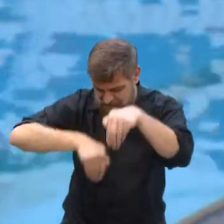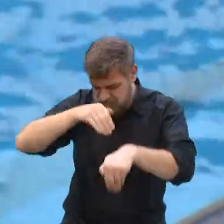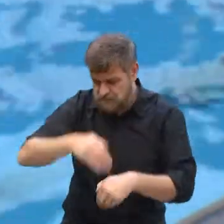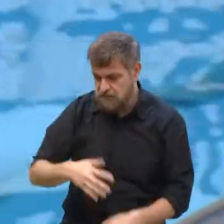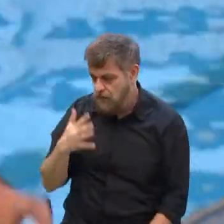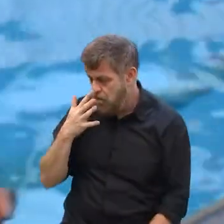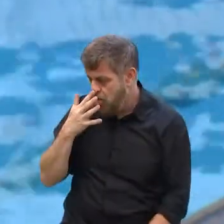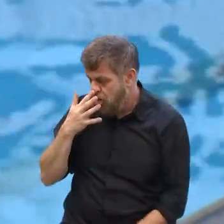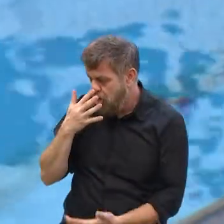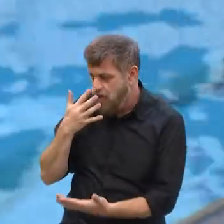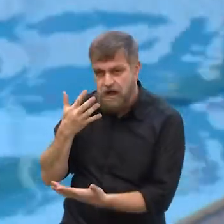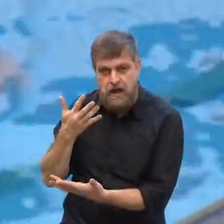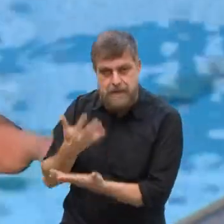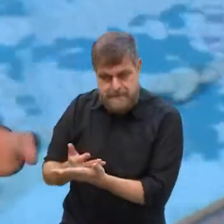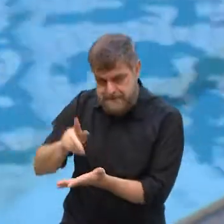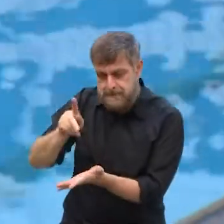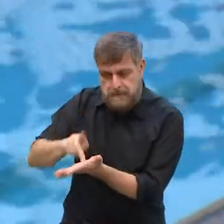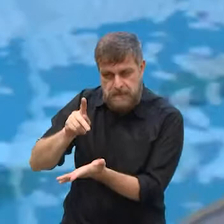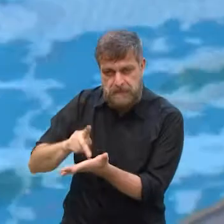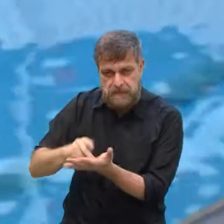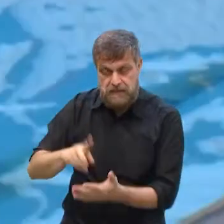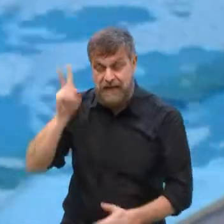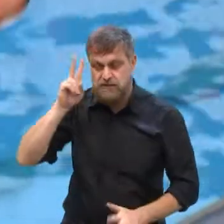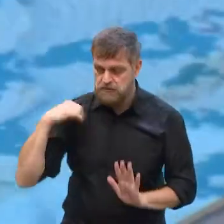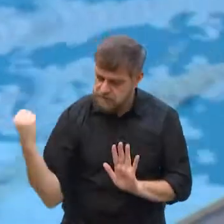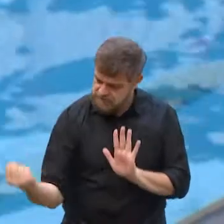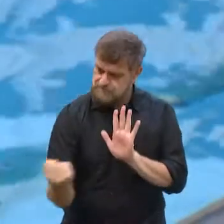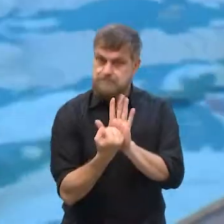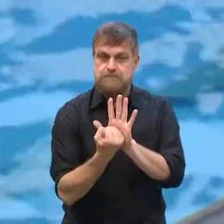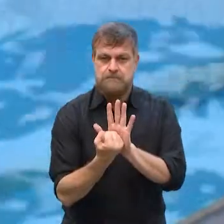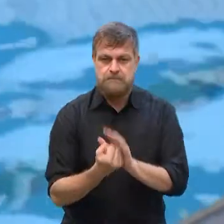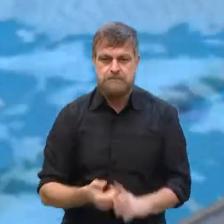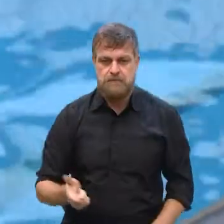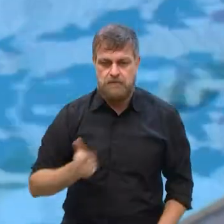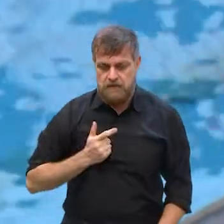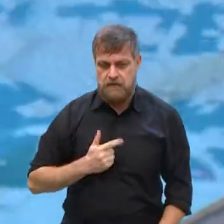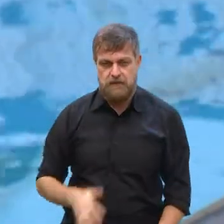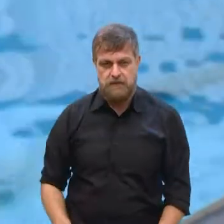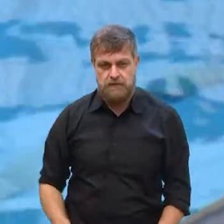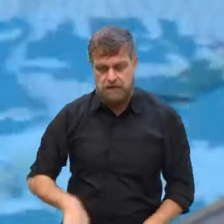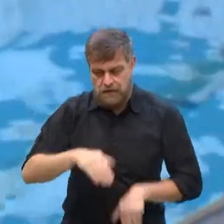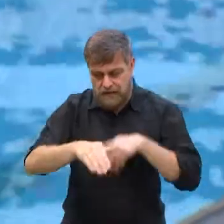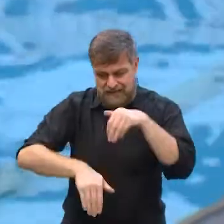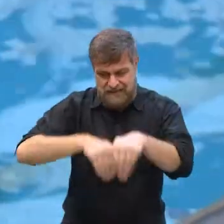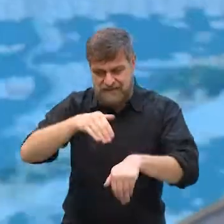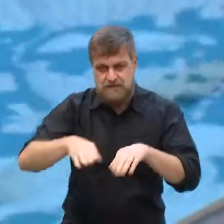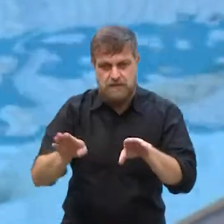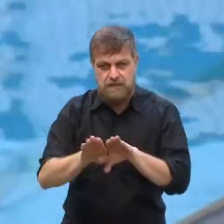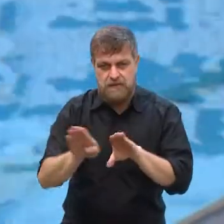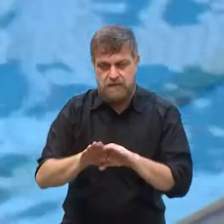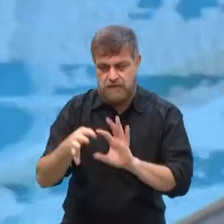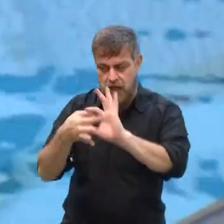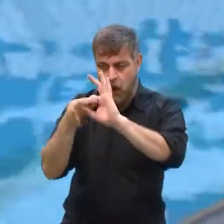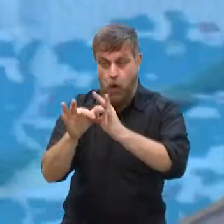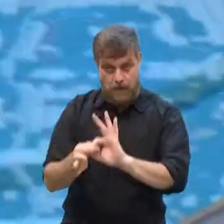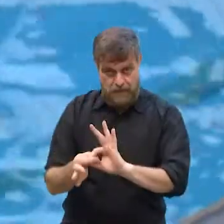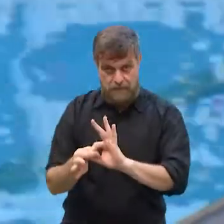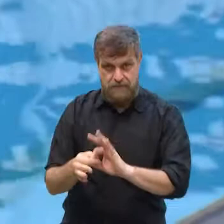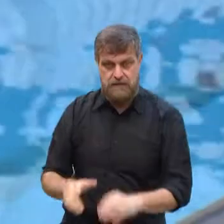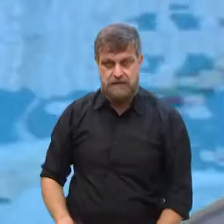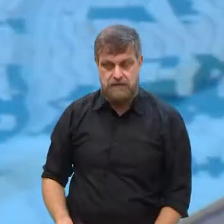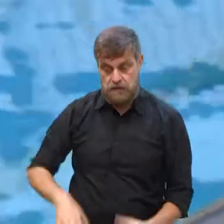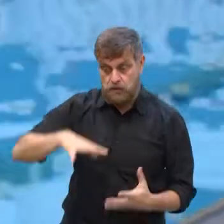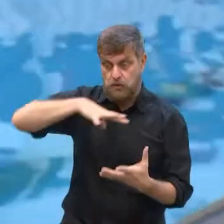realmente de se admirar e marcou a história, né? Marcou o nome dele na história, não só da natação, mas das Olimpíadas, do